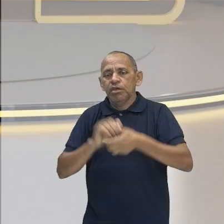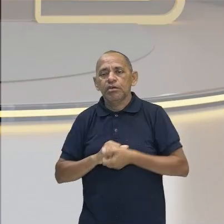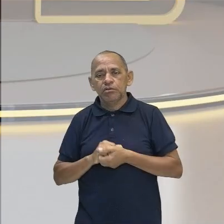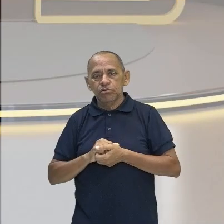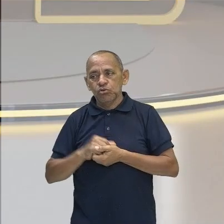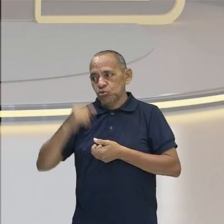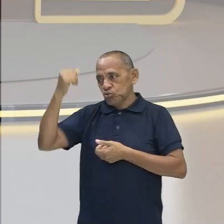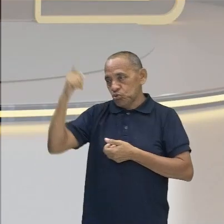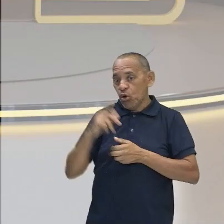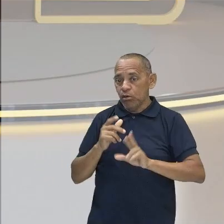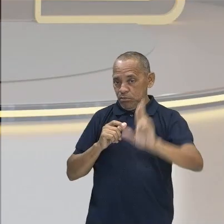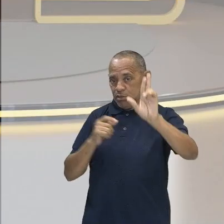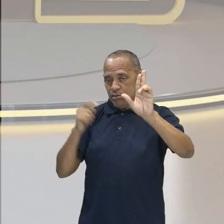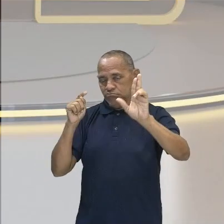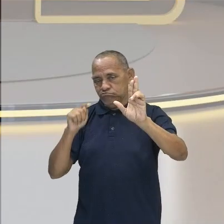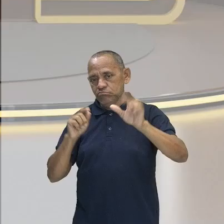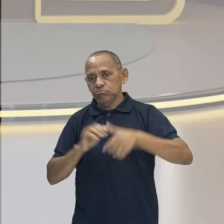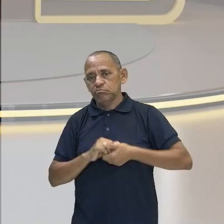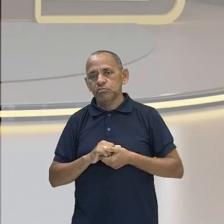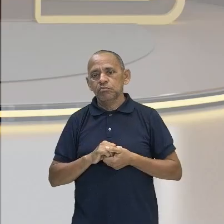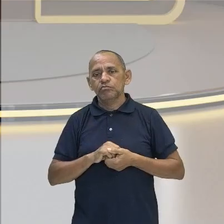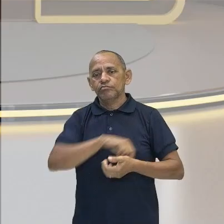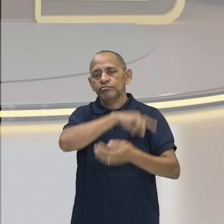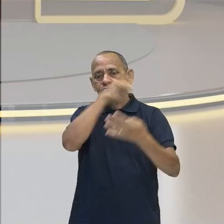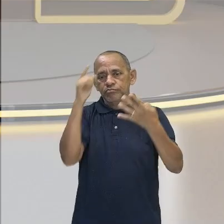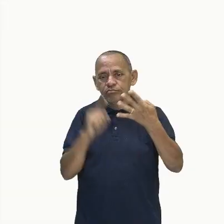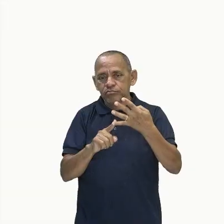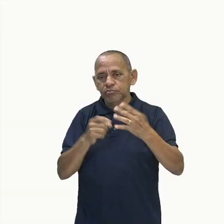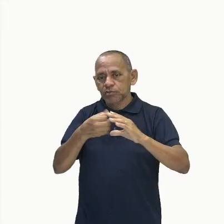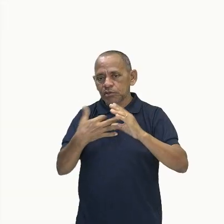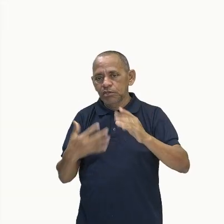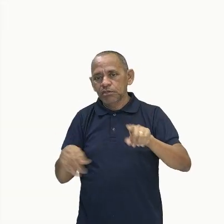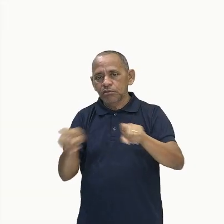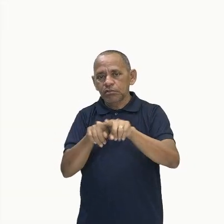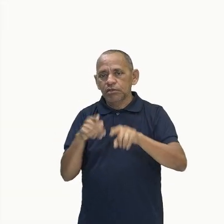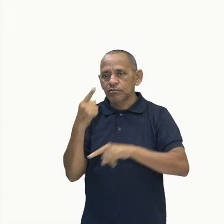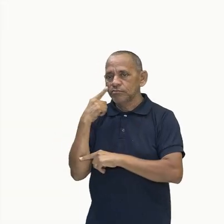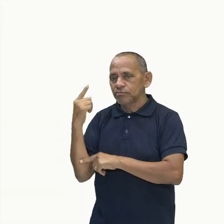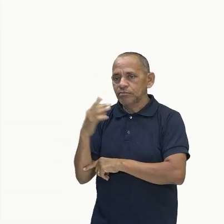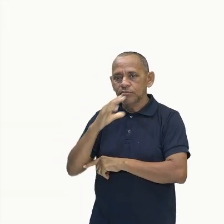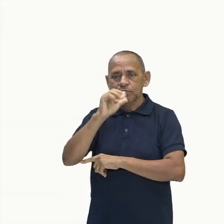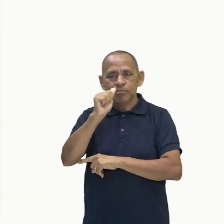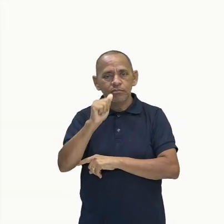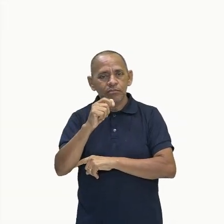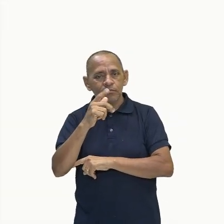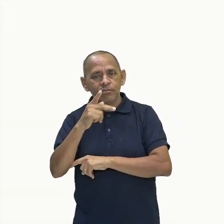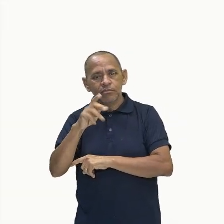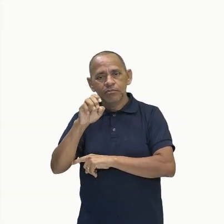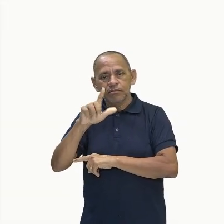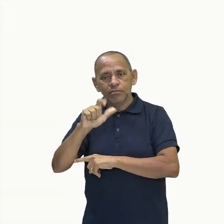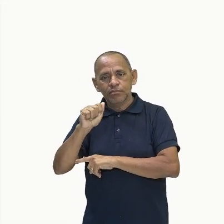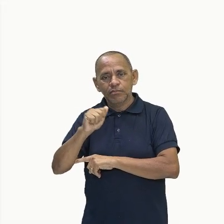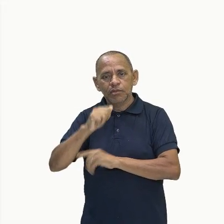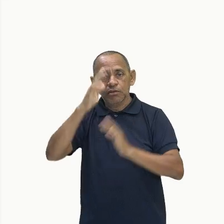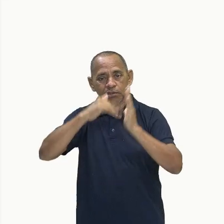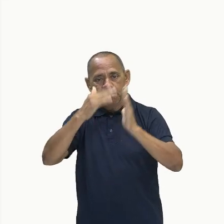para nós. E temos um último elemento nessa tela. Olhem aí. Exatamente. E